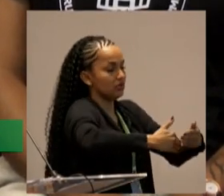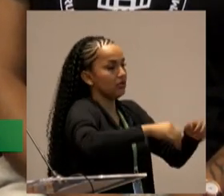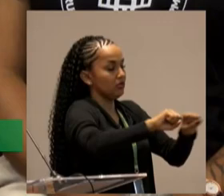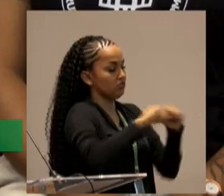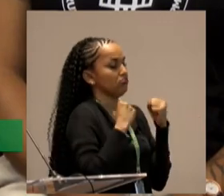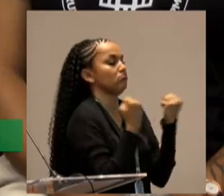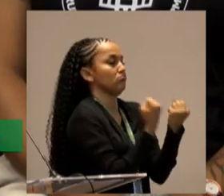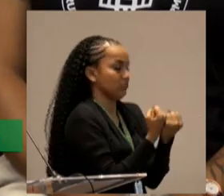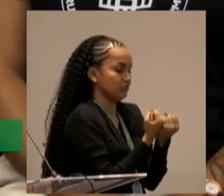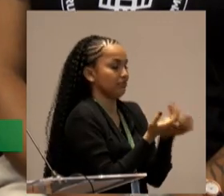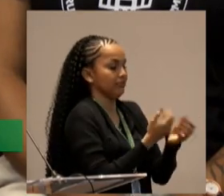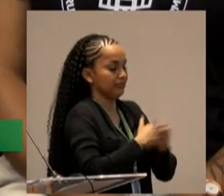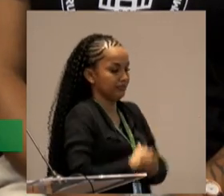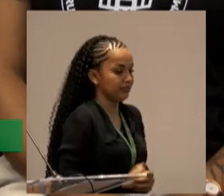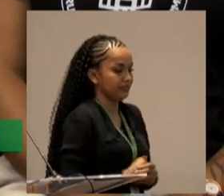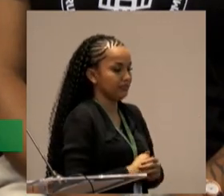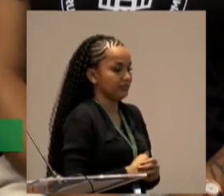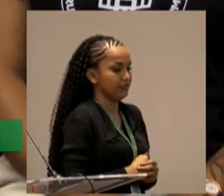esse evento.